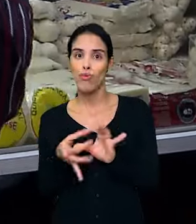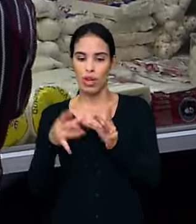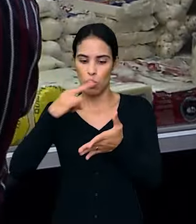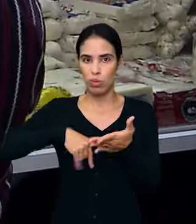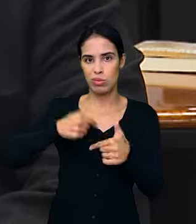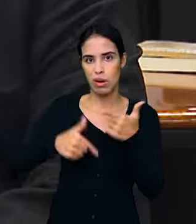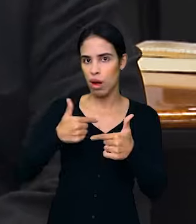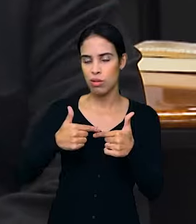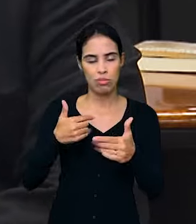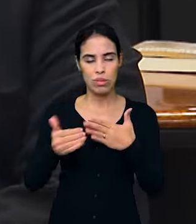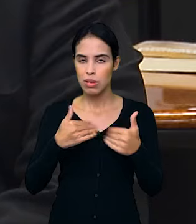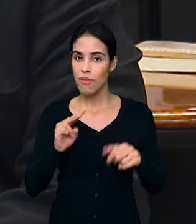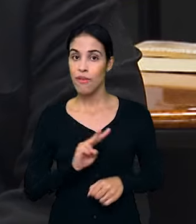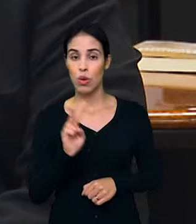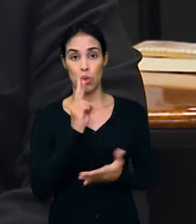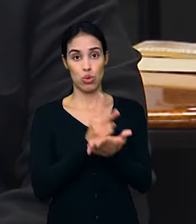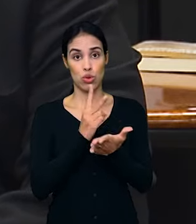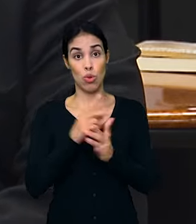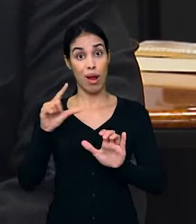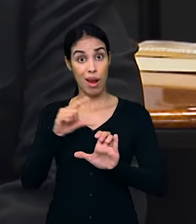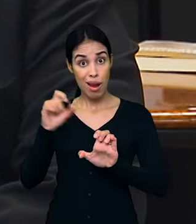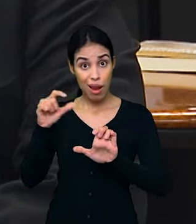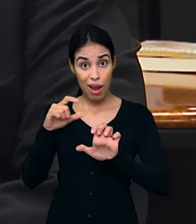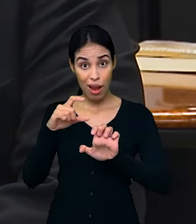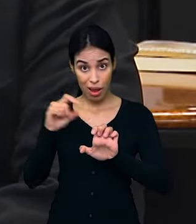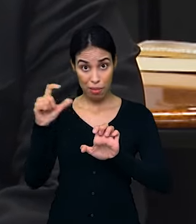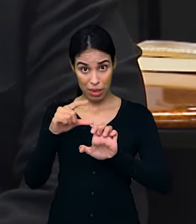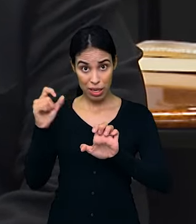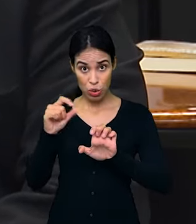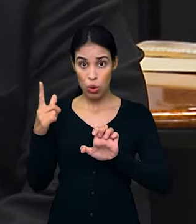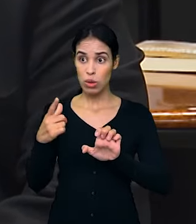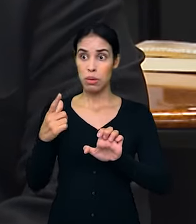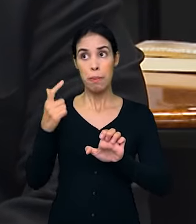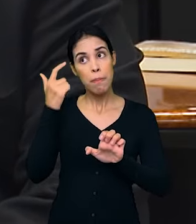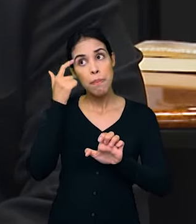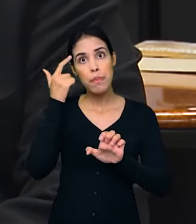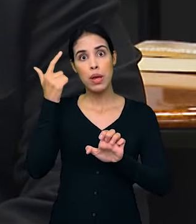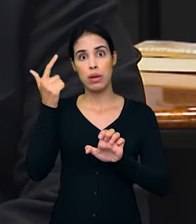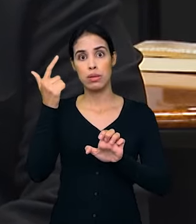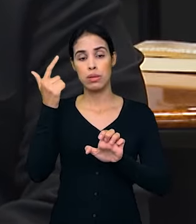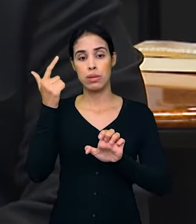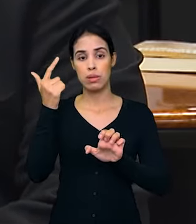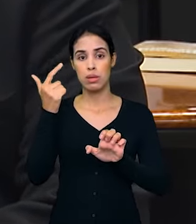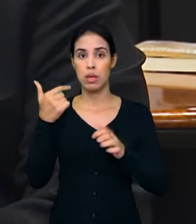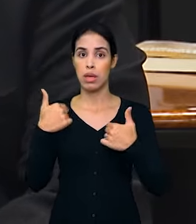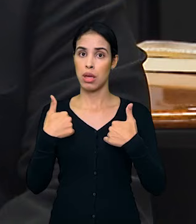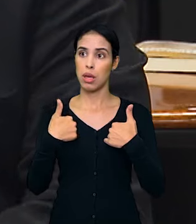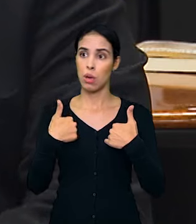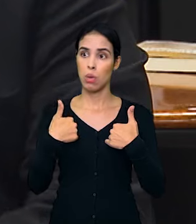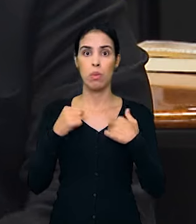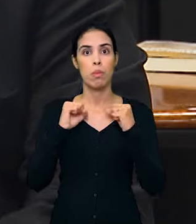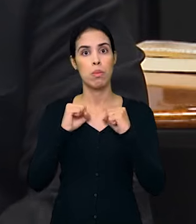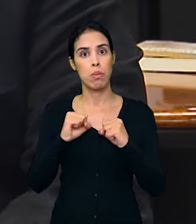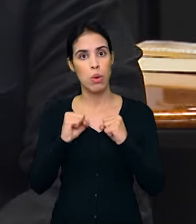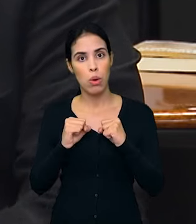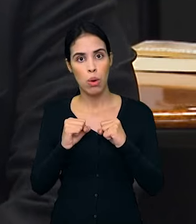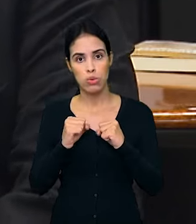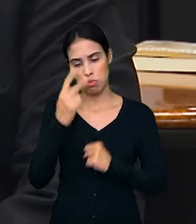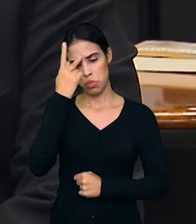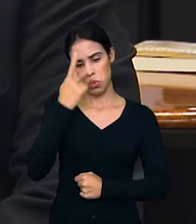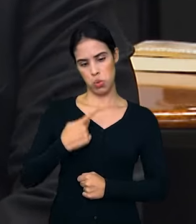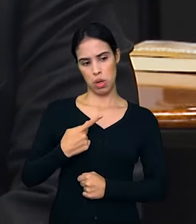trabalho. Aqueles que querem empreender e que têm no seu raciocínio, na sua cabeça, a possibilidade de criar